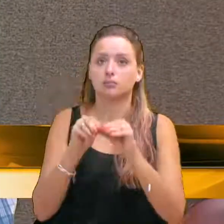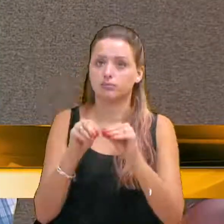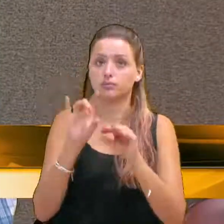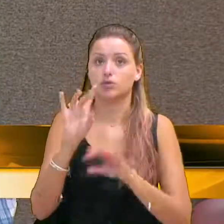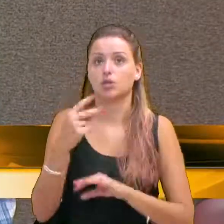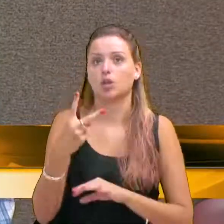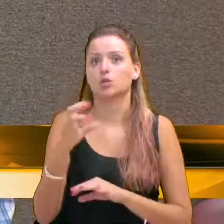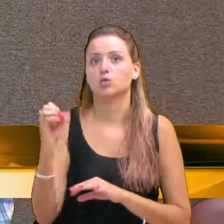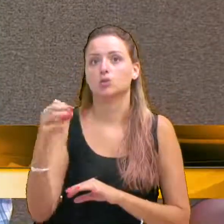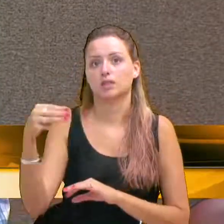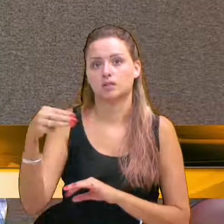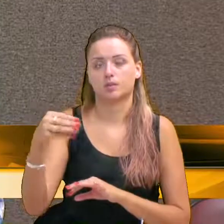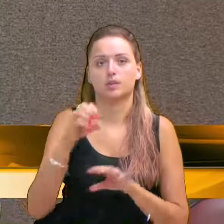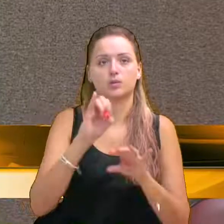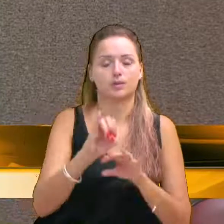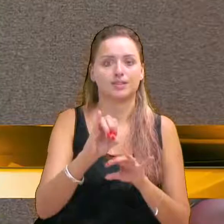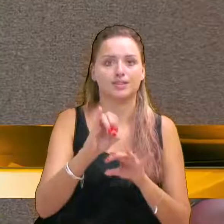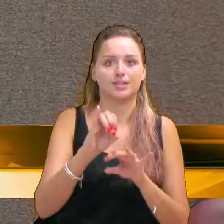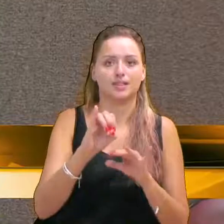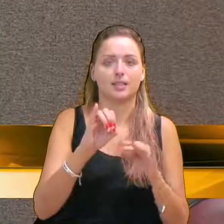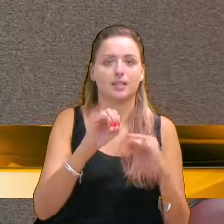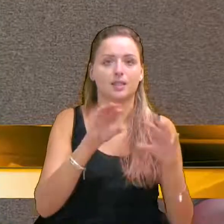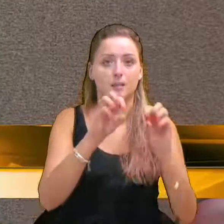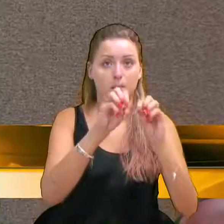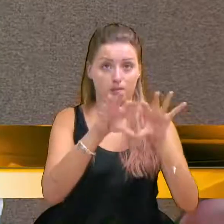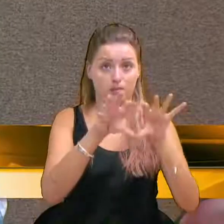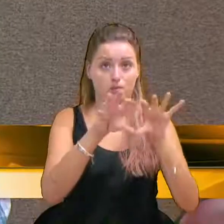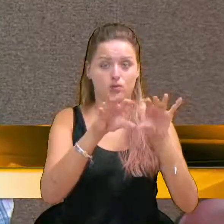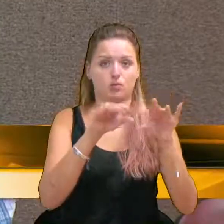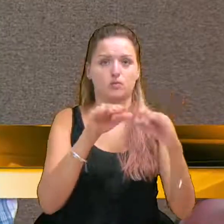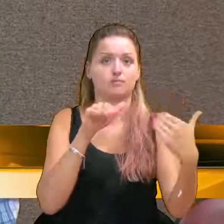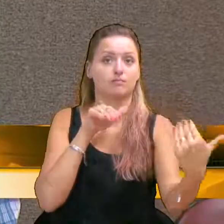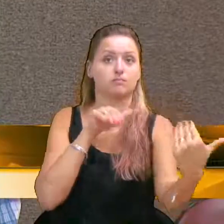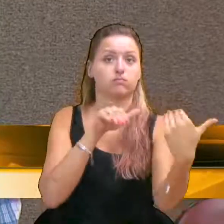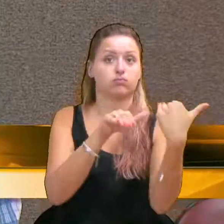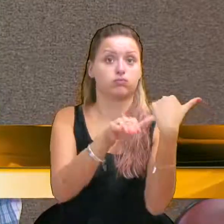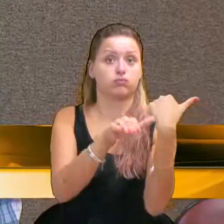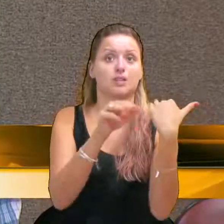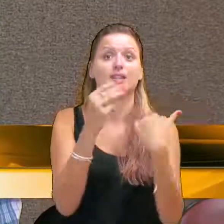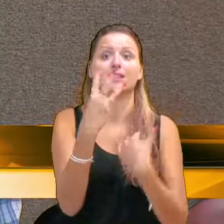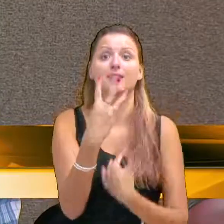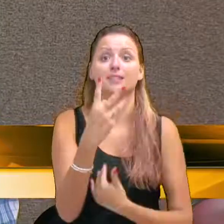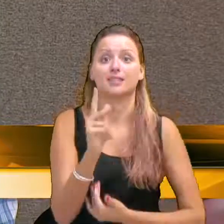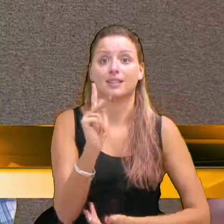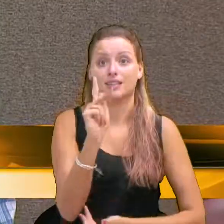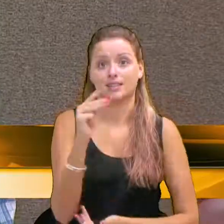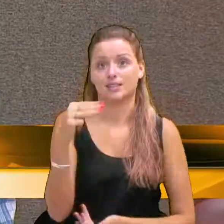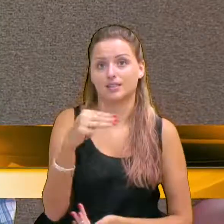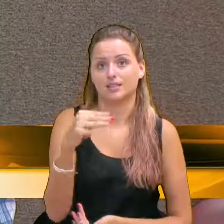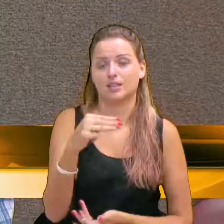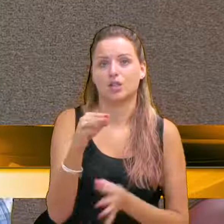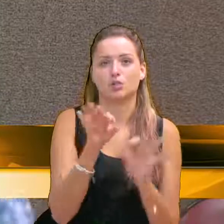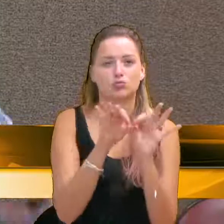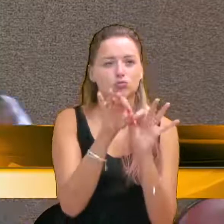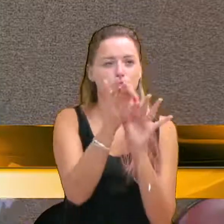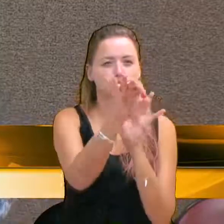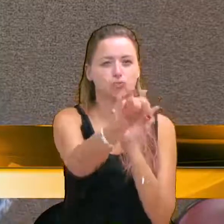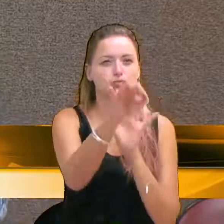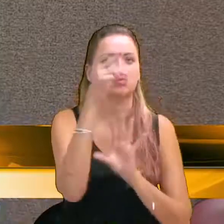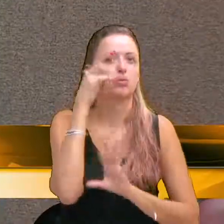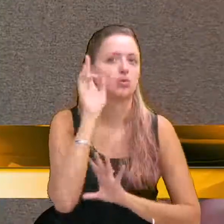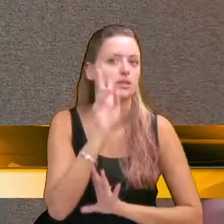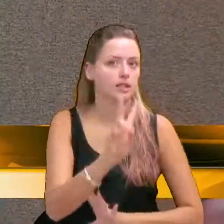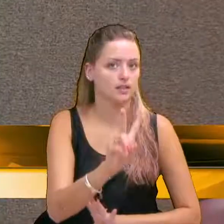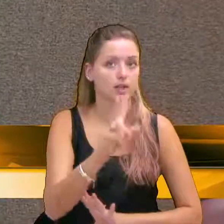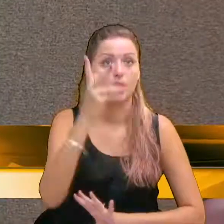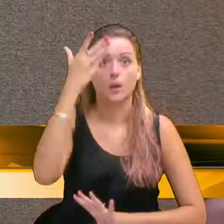Com farol ligado você tem uma visibilidade de 3 quilômetros. 3 quilômetros.